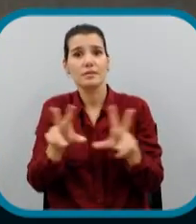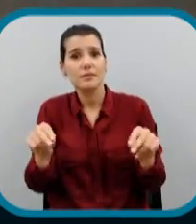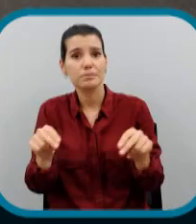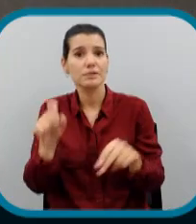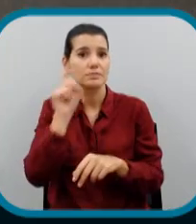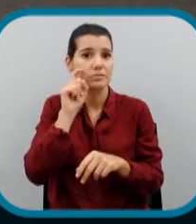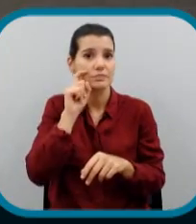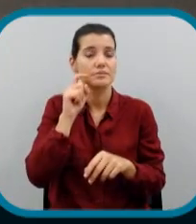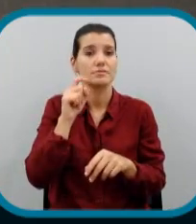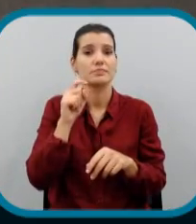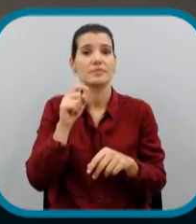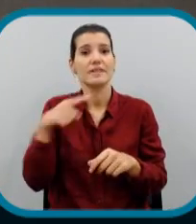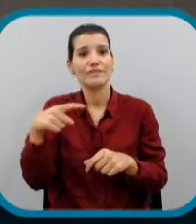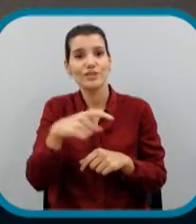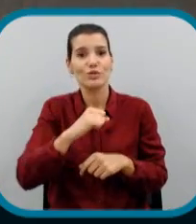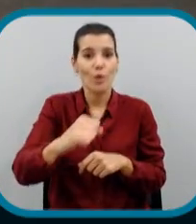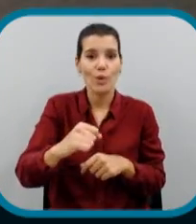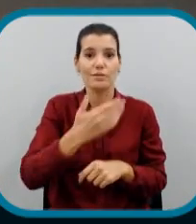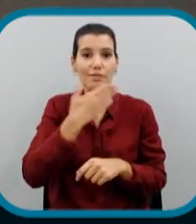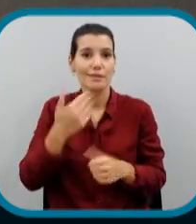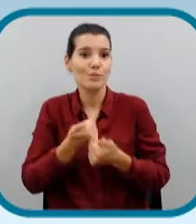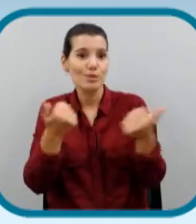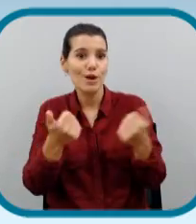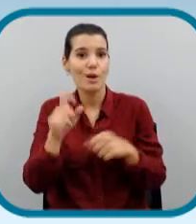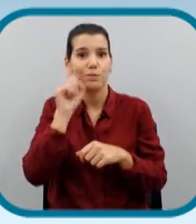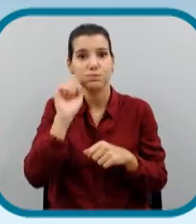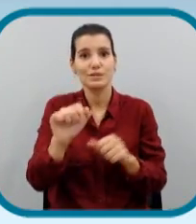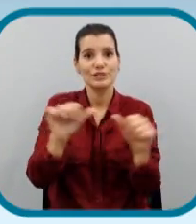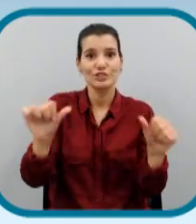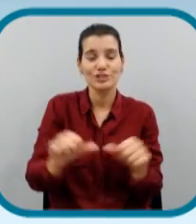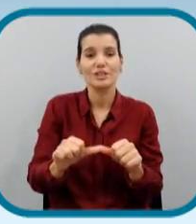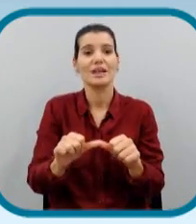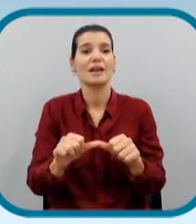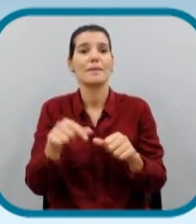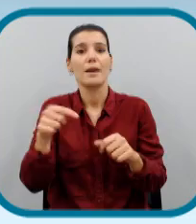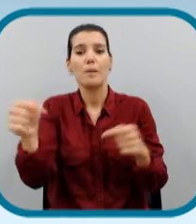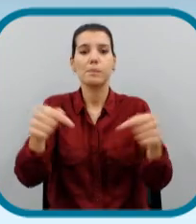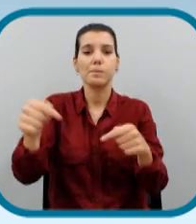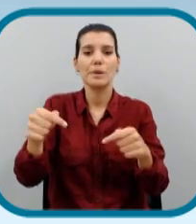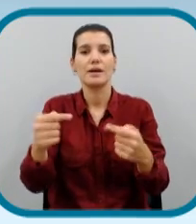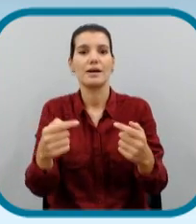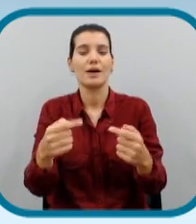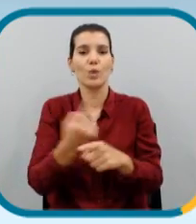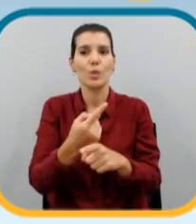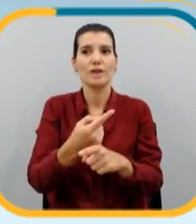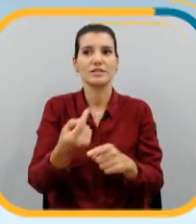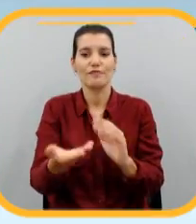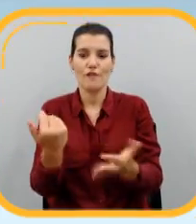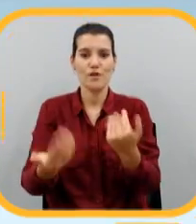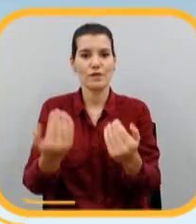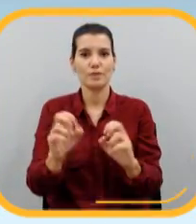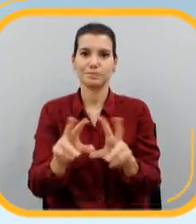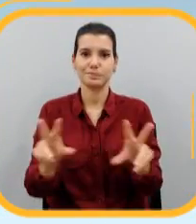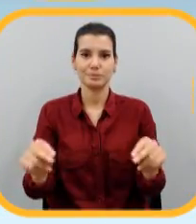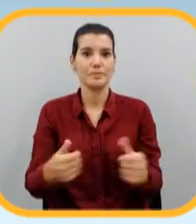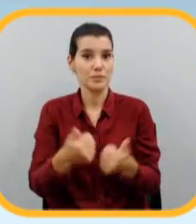higiene e de proteção, de antivírus que são mais eficazes, de proteção dos próprios sistemas, de remover a vulnerabilidade das aplicações, etc. Portanto, acho que